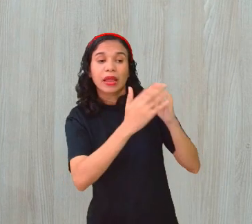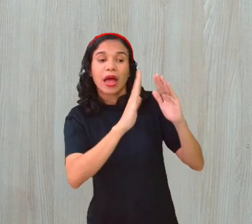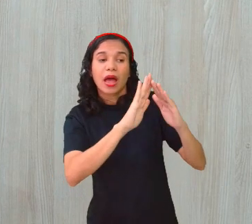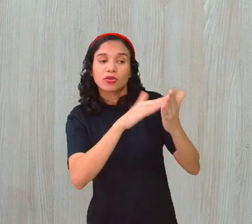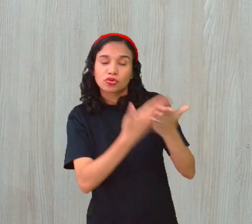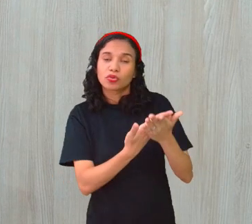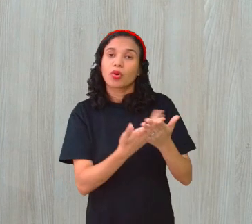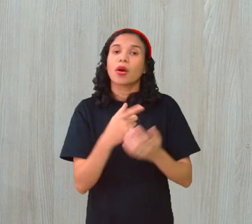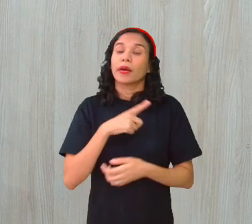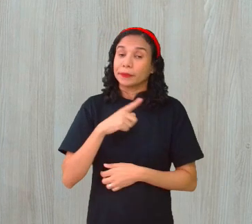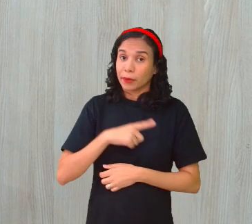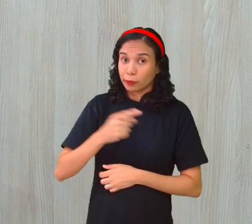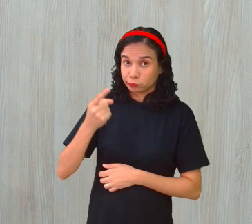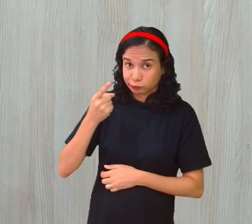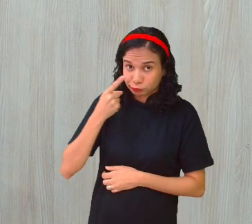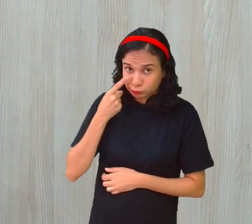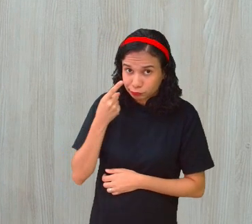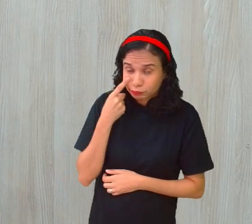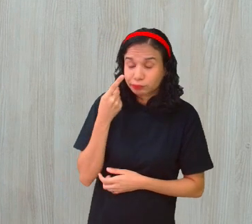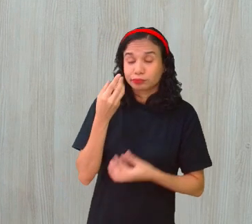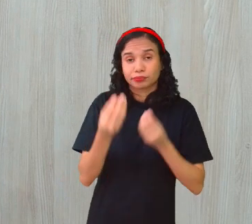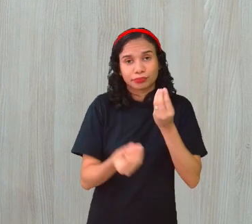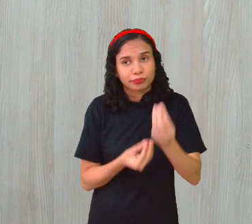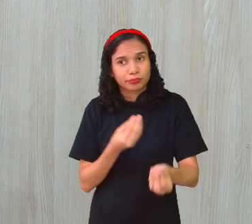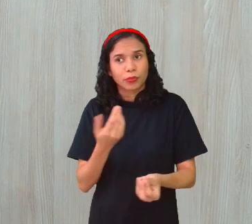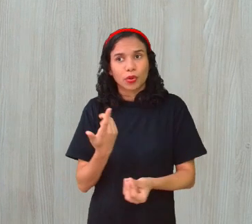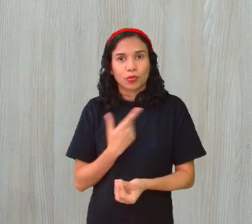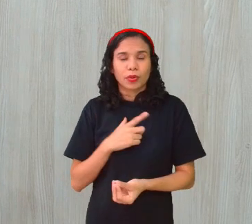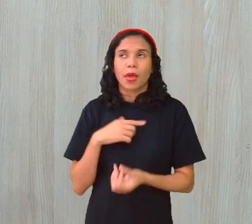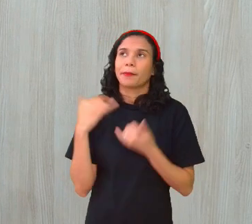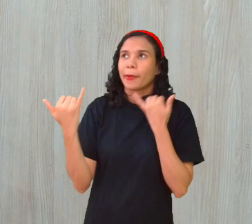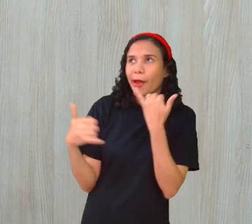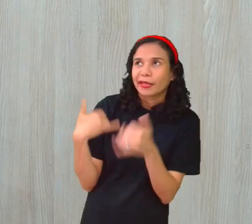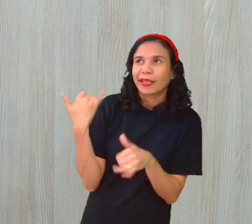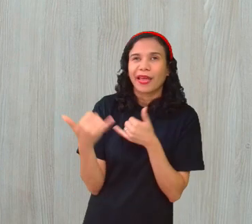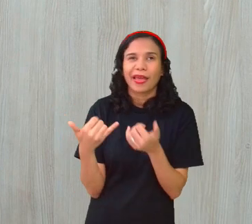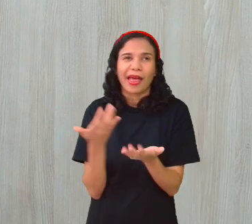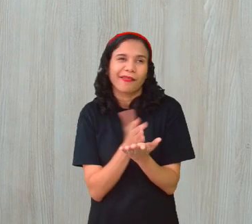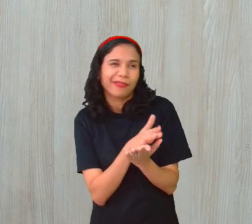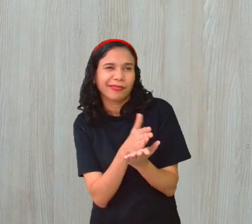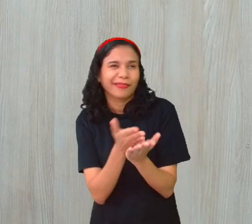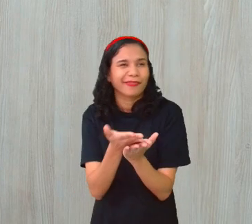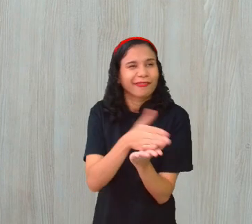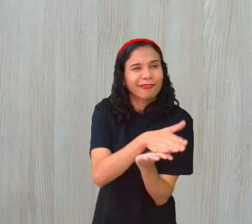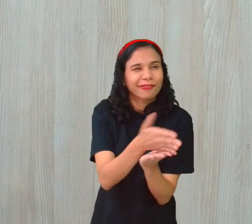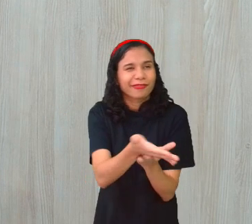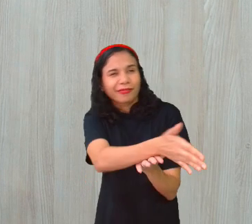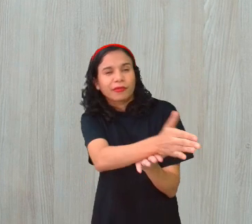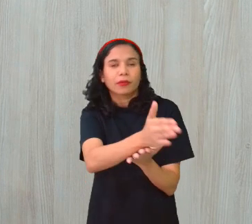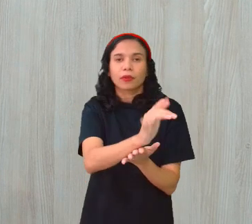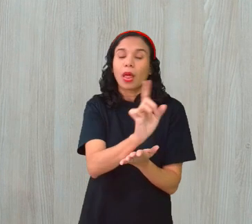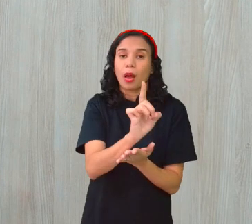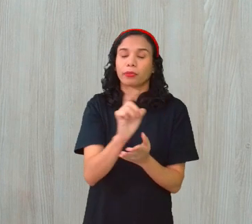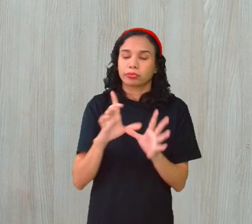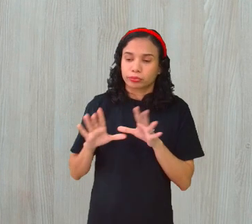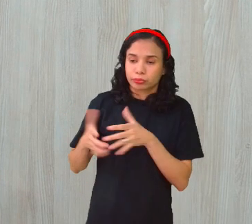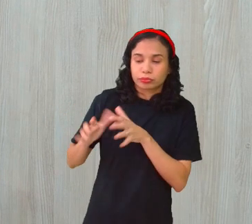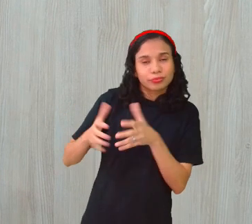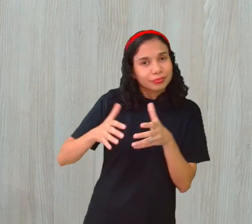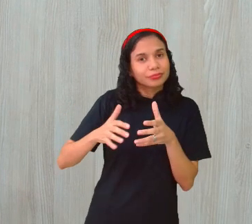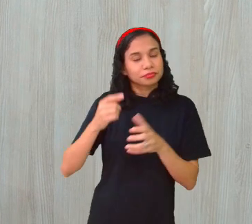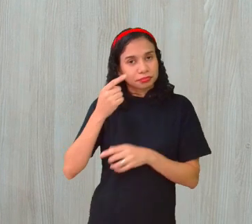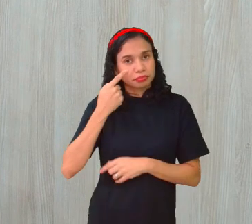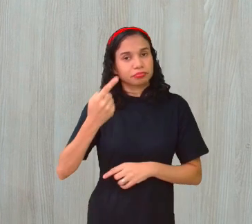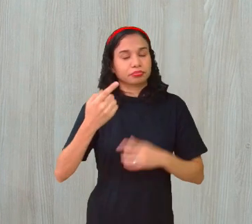algum cuidado, ver a questão aí de não ficar levando na brincadeira, às vezes vai um grupinho. Então, são alguns, vamos dizer